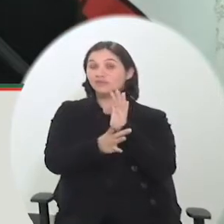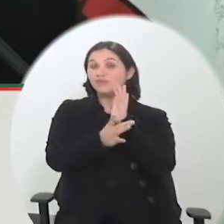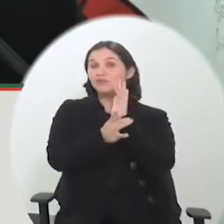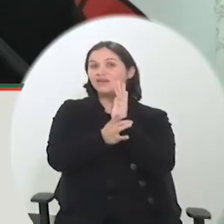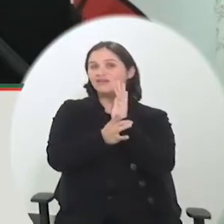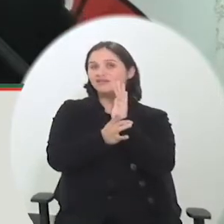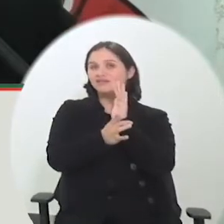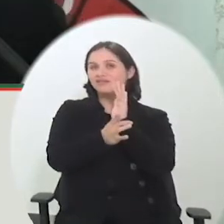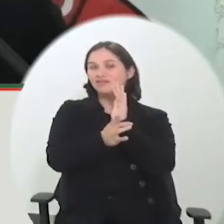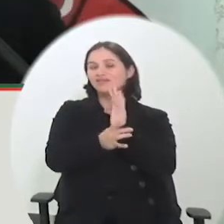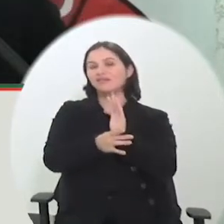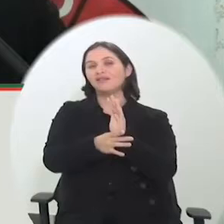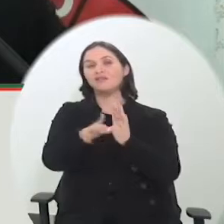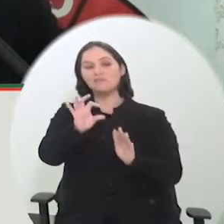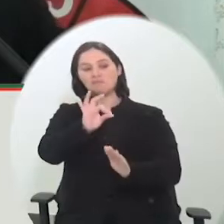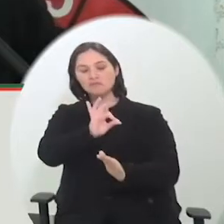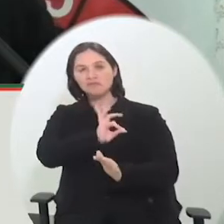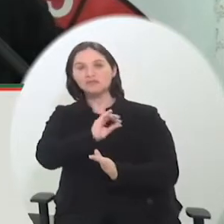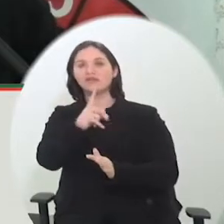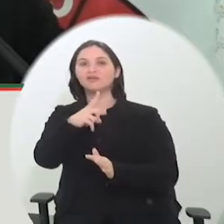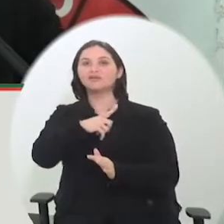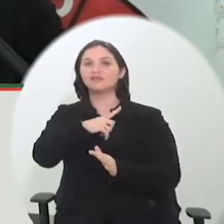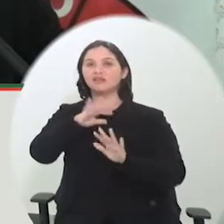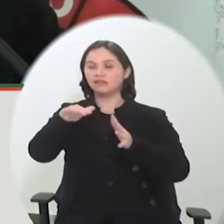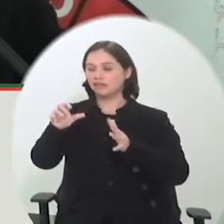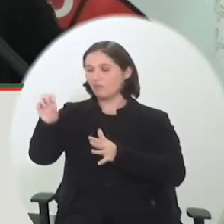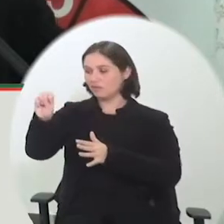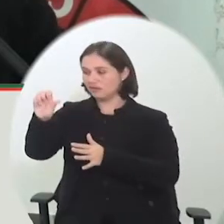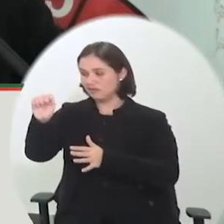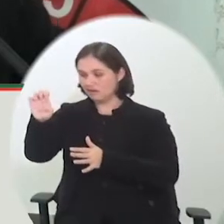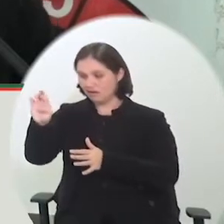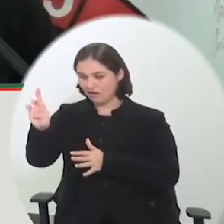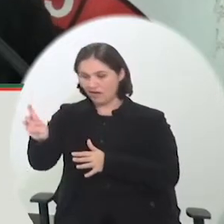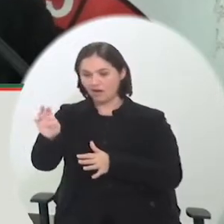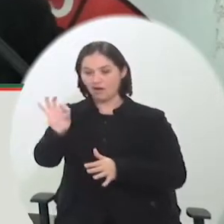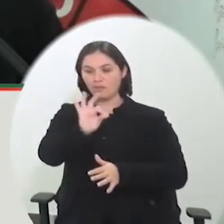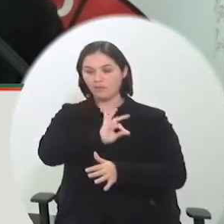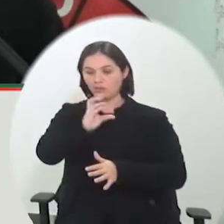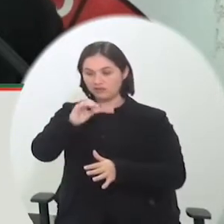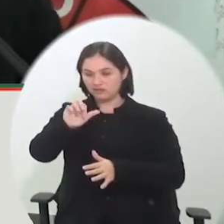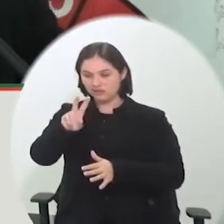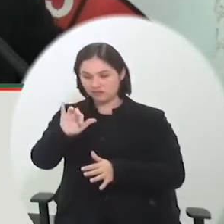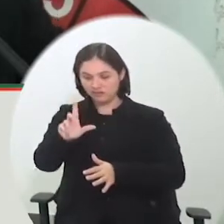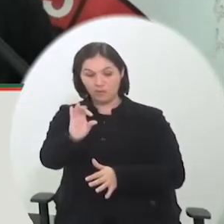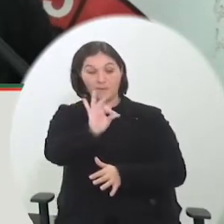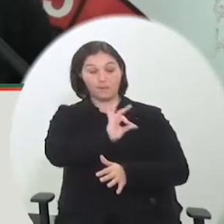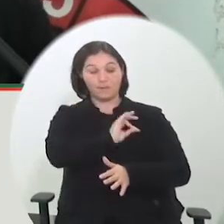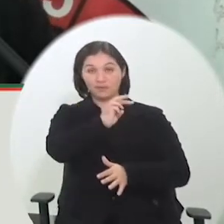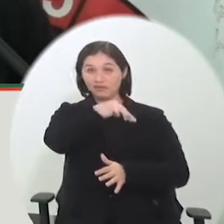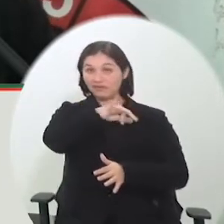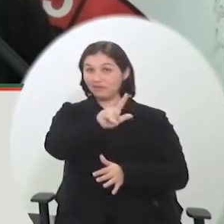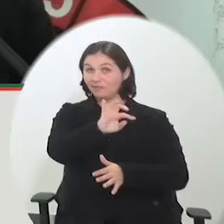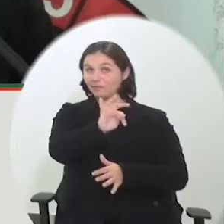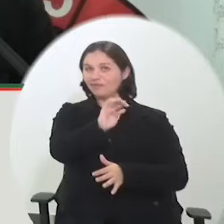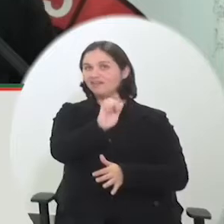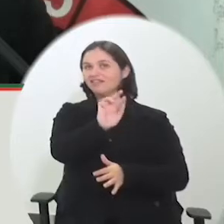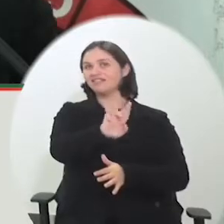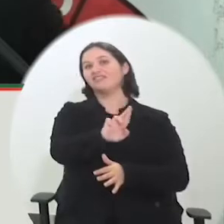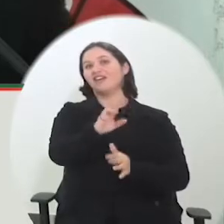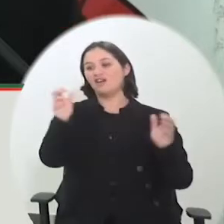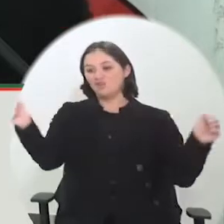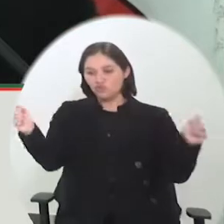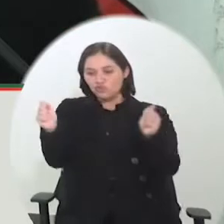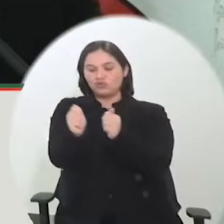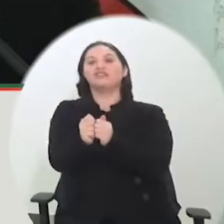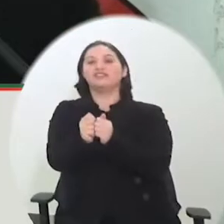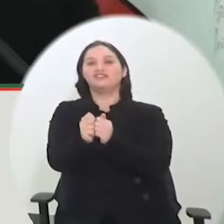trabalho. Então, esse conjunto do SAER, Polícia Civil, Polícia Militar, a nossa cidade hoje tem muito a agradecer.